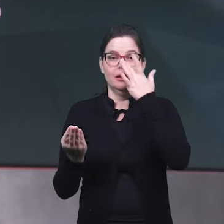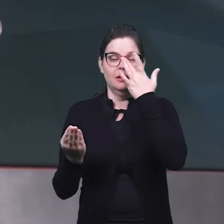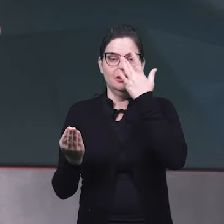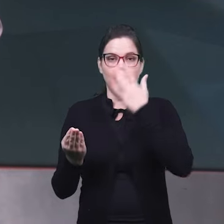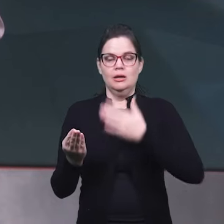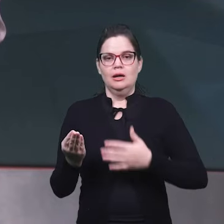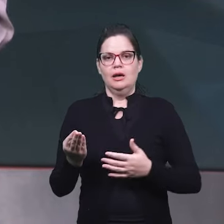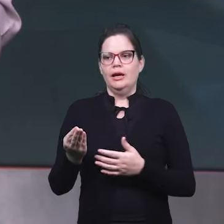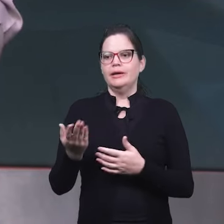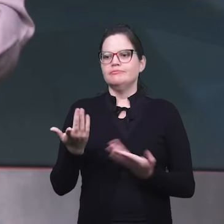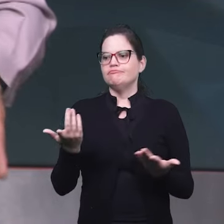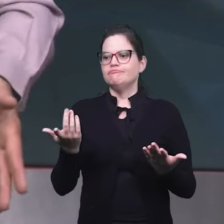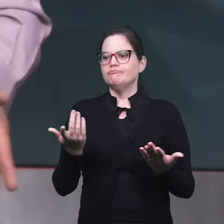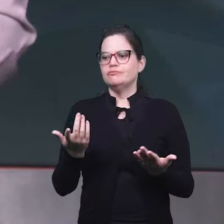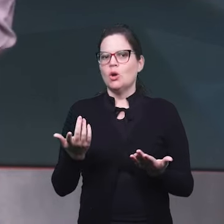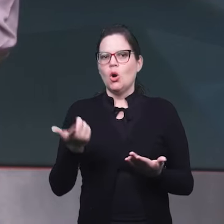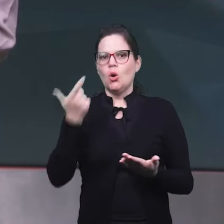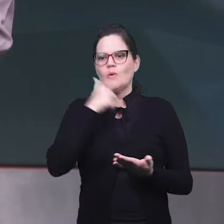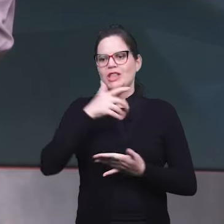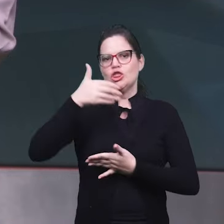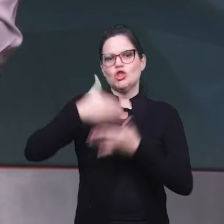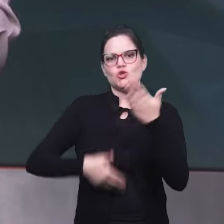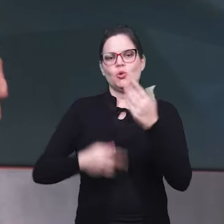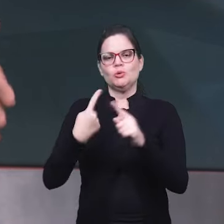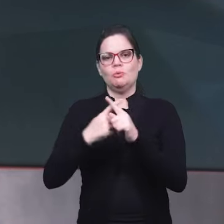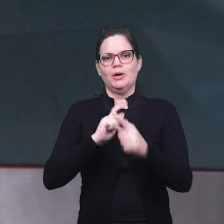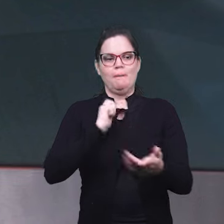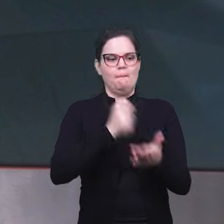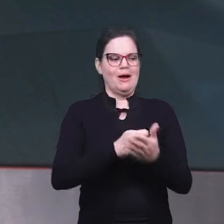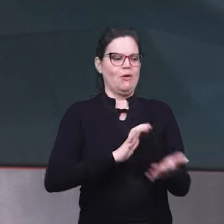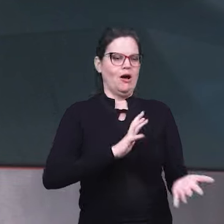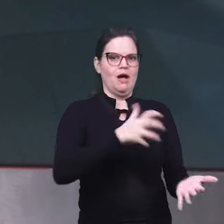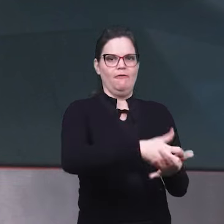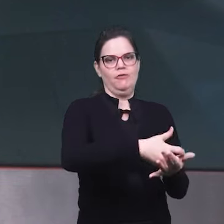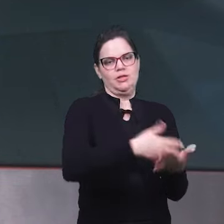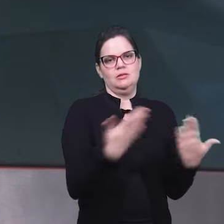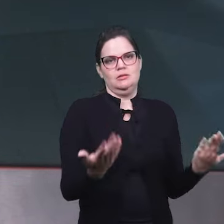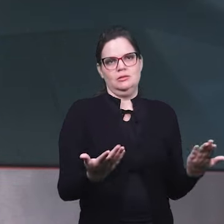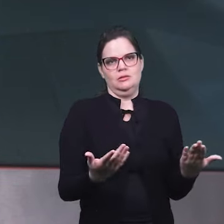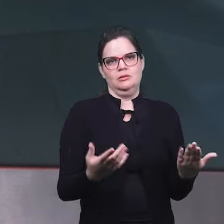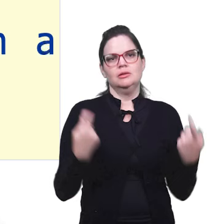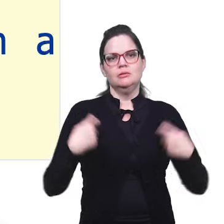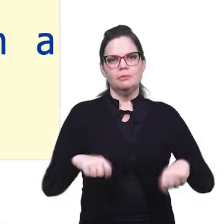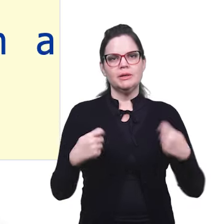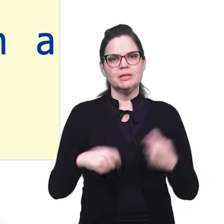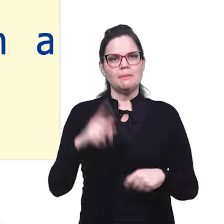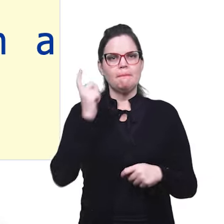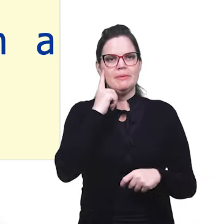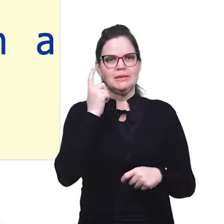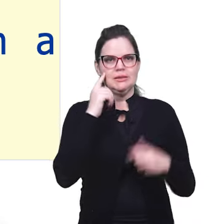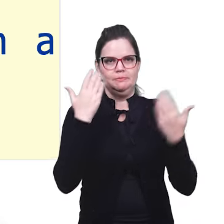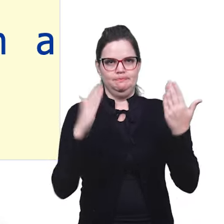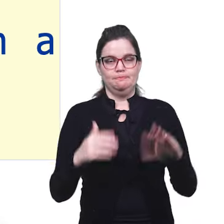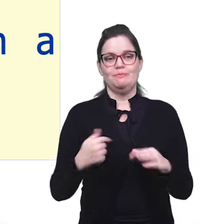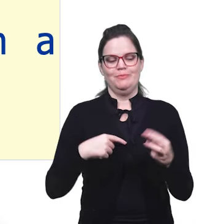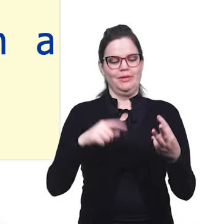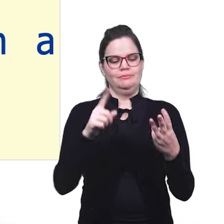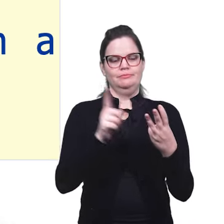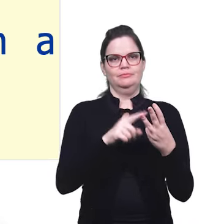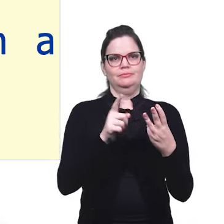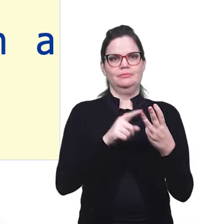e ela deve ser levada em consideração, né? Na hora de você fazer uma